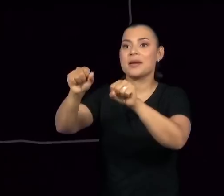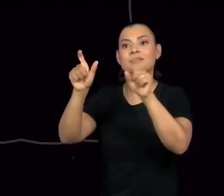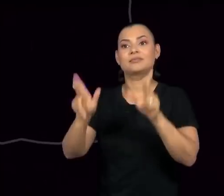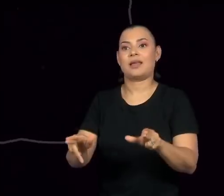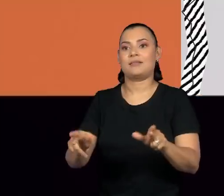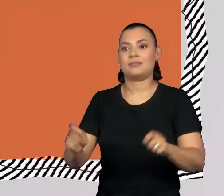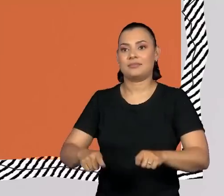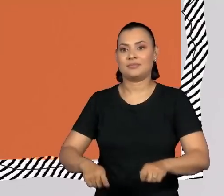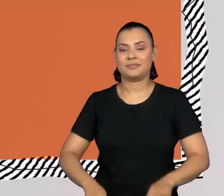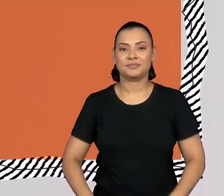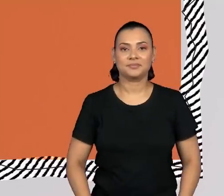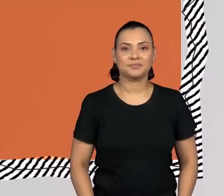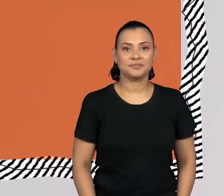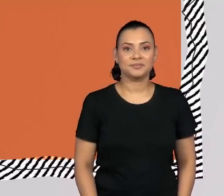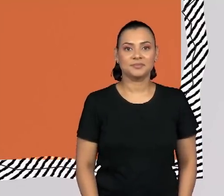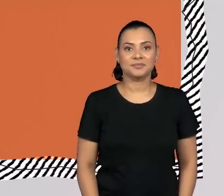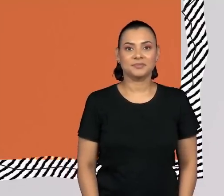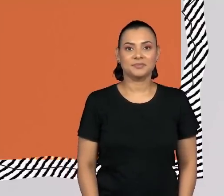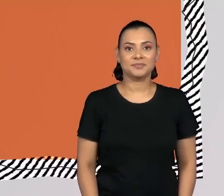impossível.